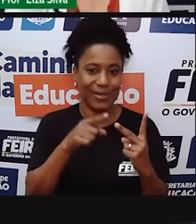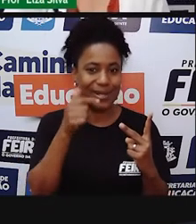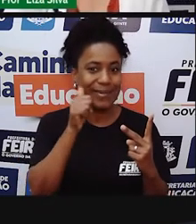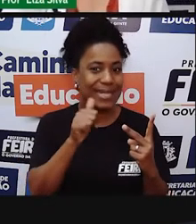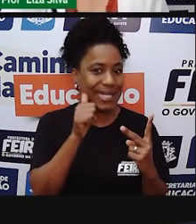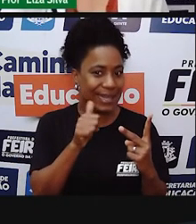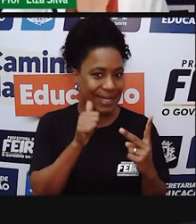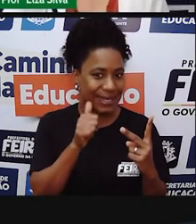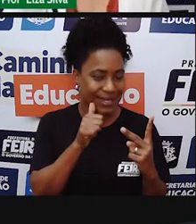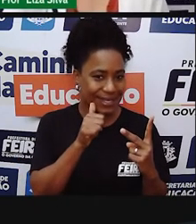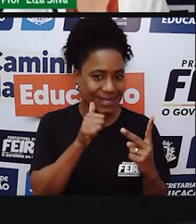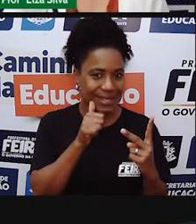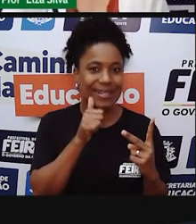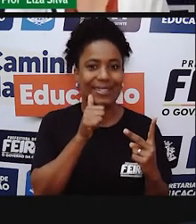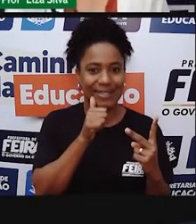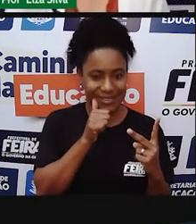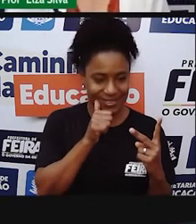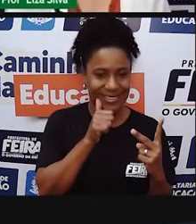quê?